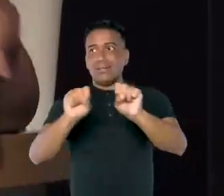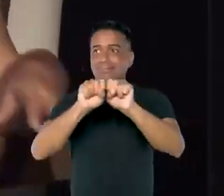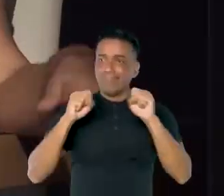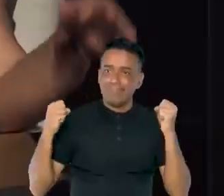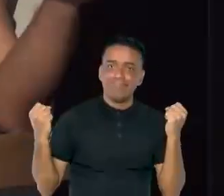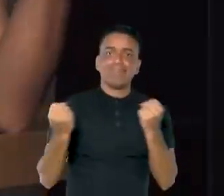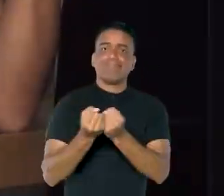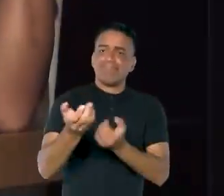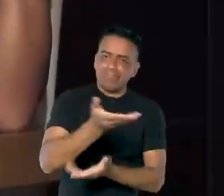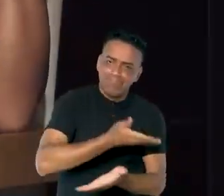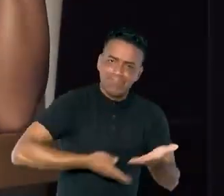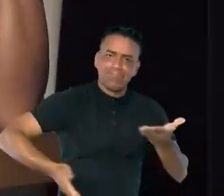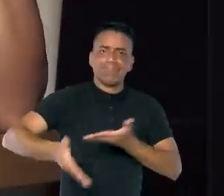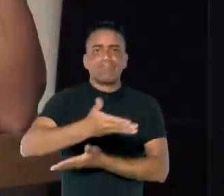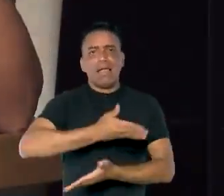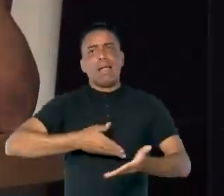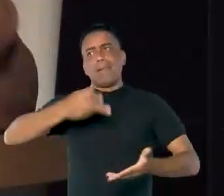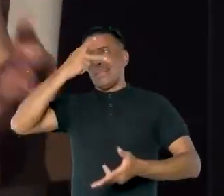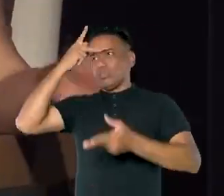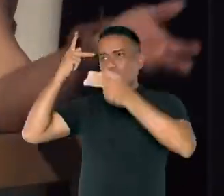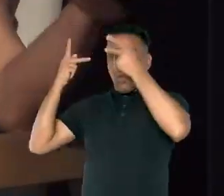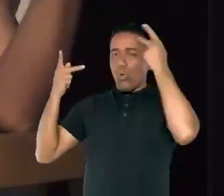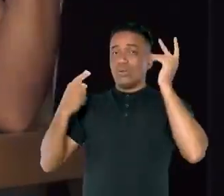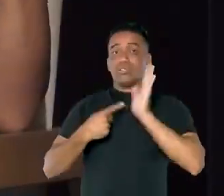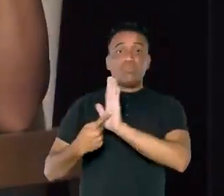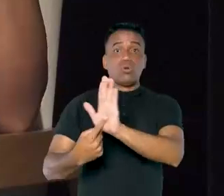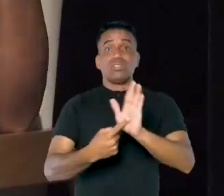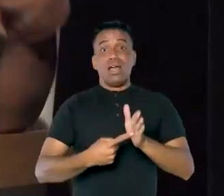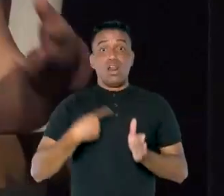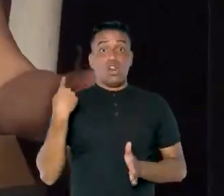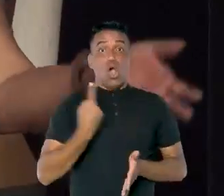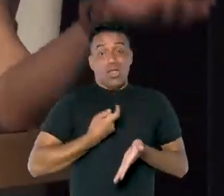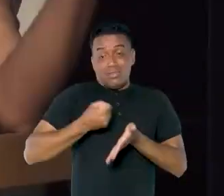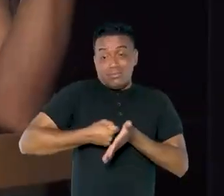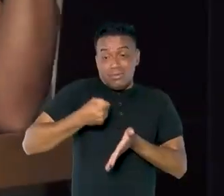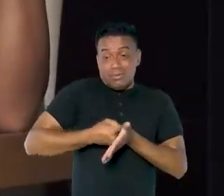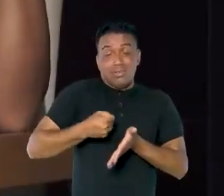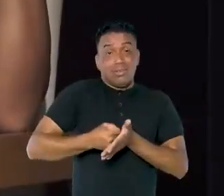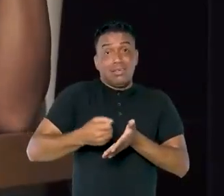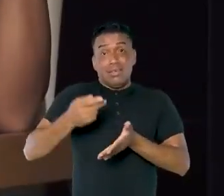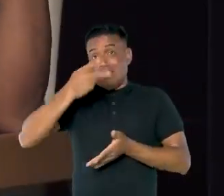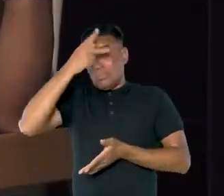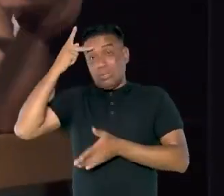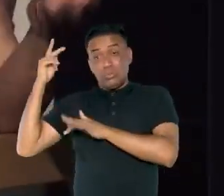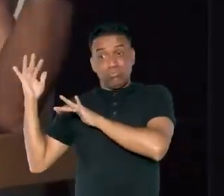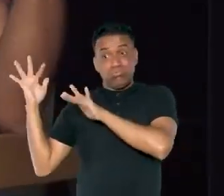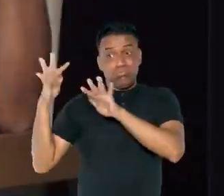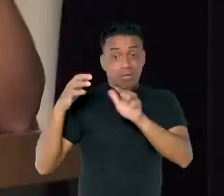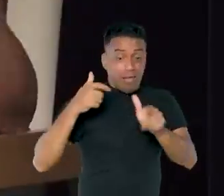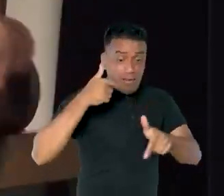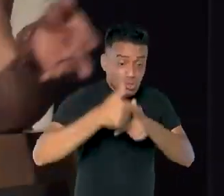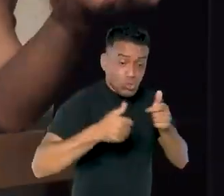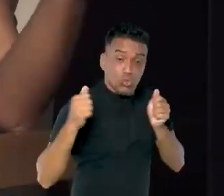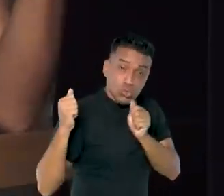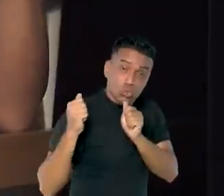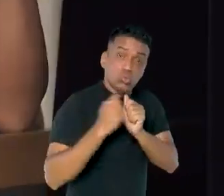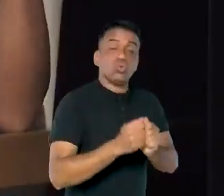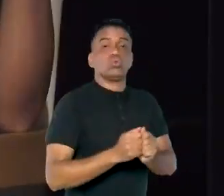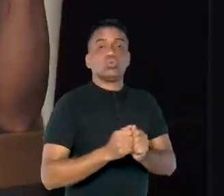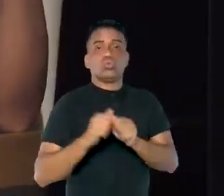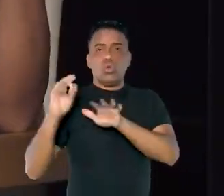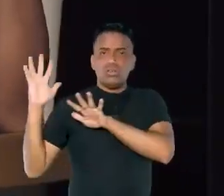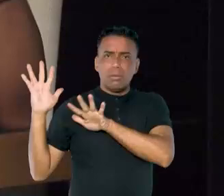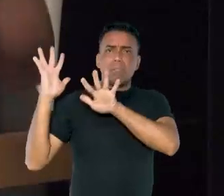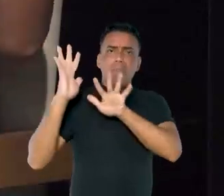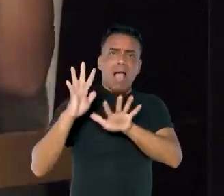e compartilhar com outras pessoas, mostrar nossa luta e trazer mais outras pessoas para a nossa luta. Que nossas marchas das